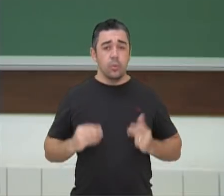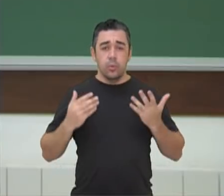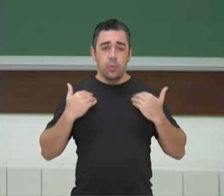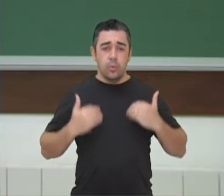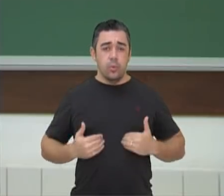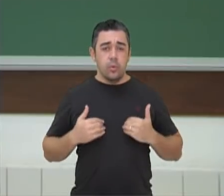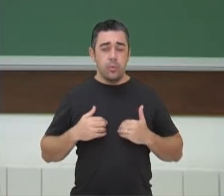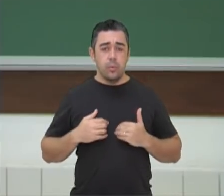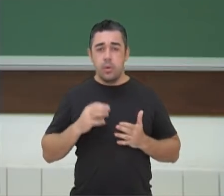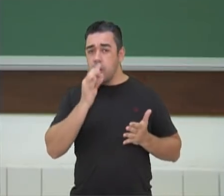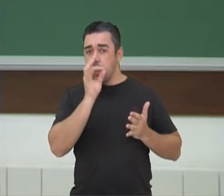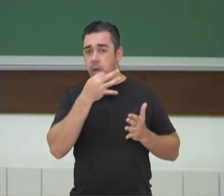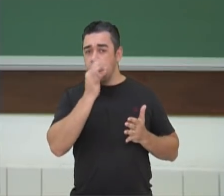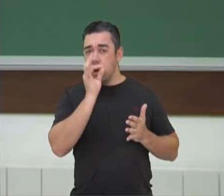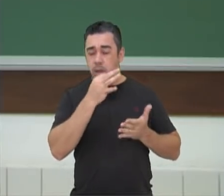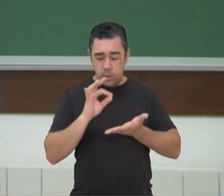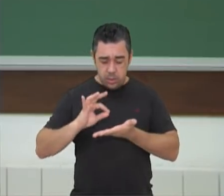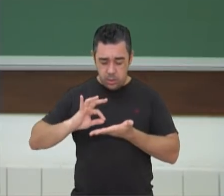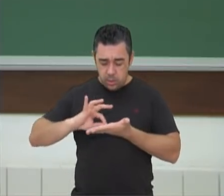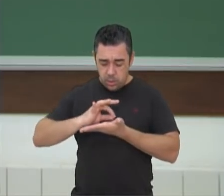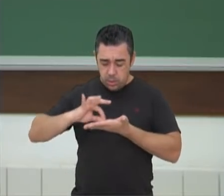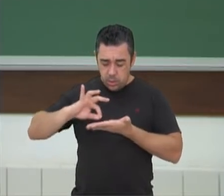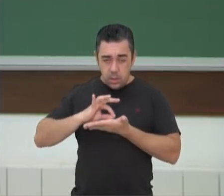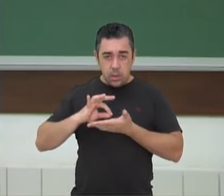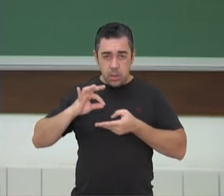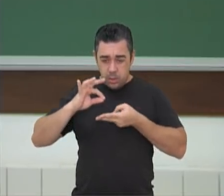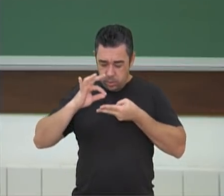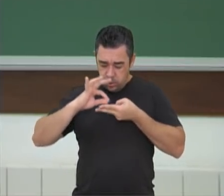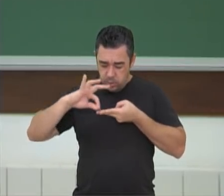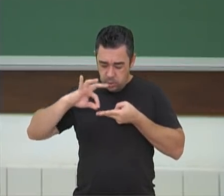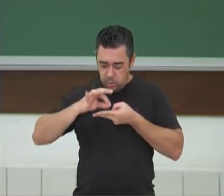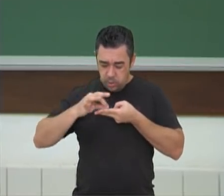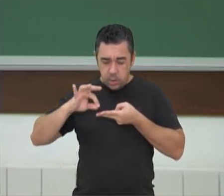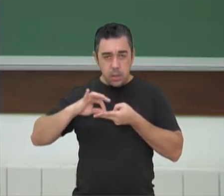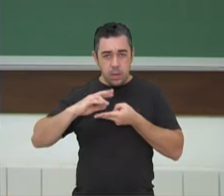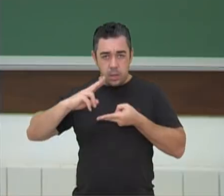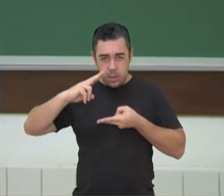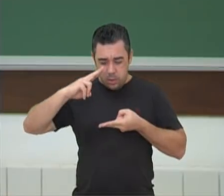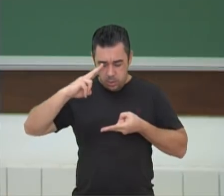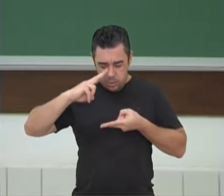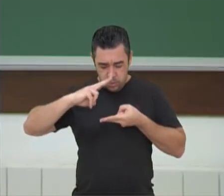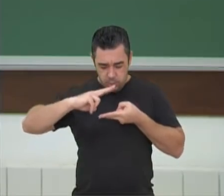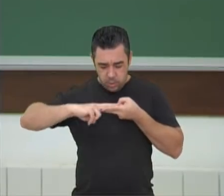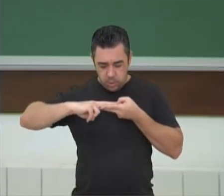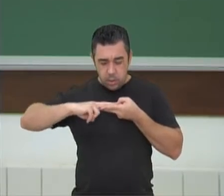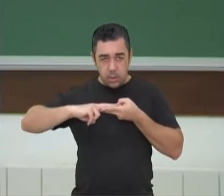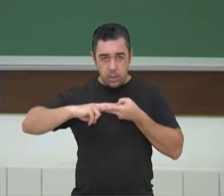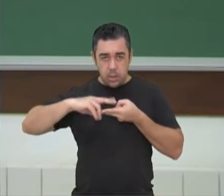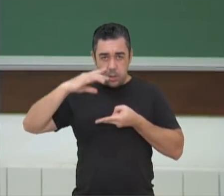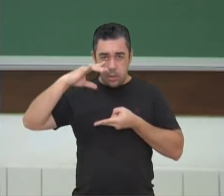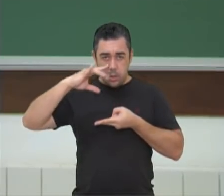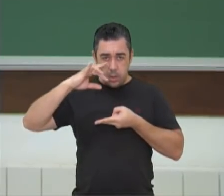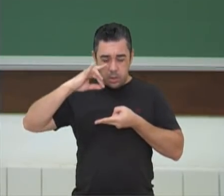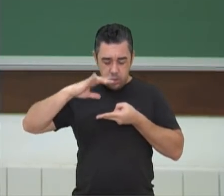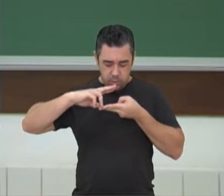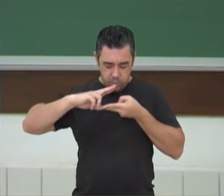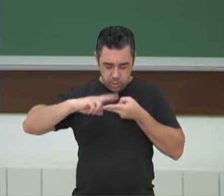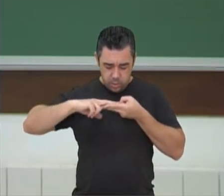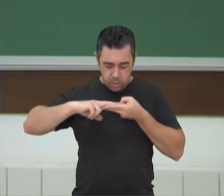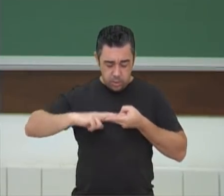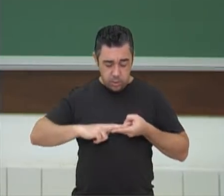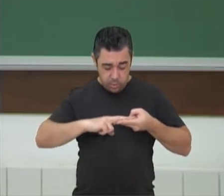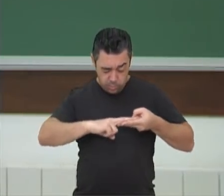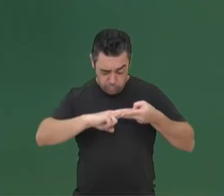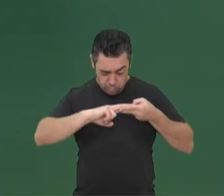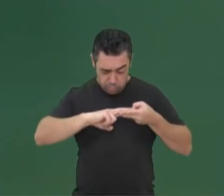Nós esfregamos, por exemplo, um instrumento, um palitinho de sorvete, por exemplo. E eu retiro algumas células minhas